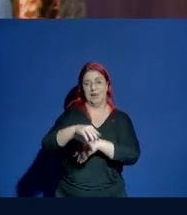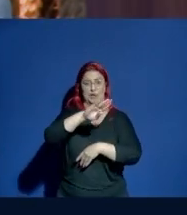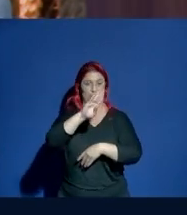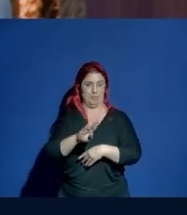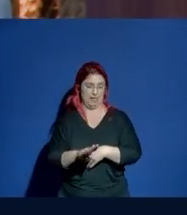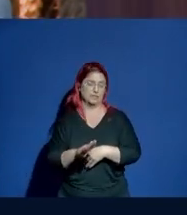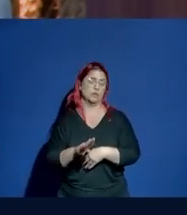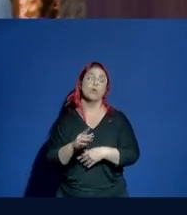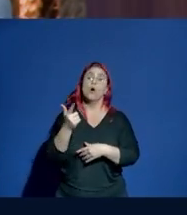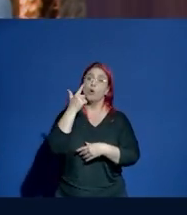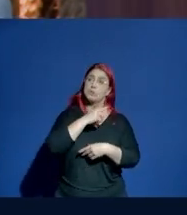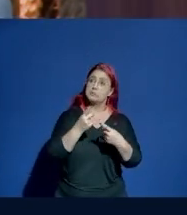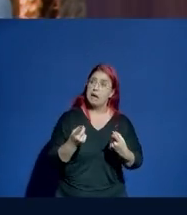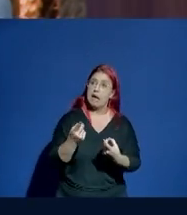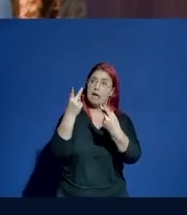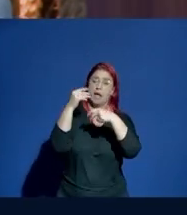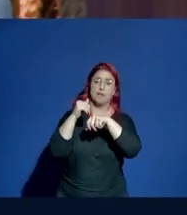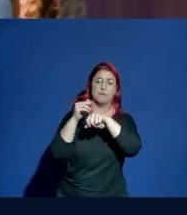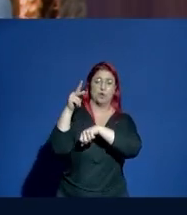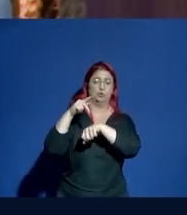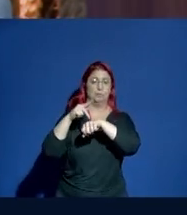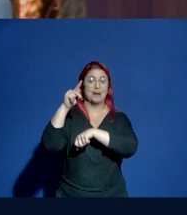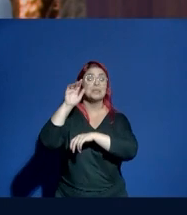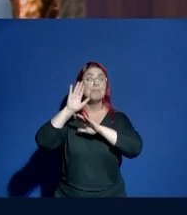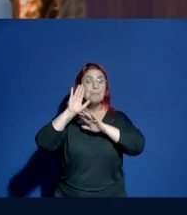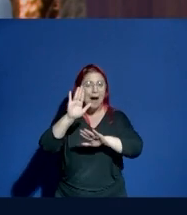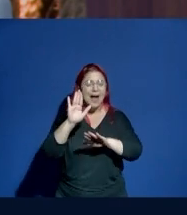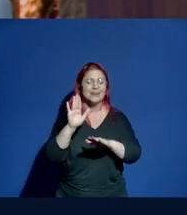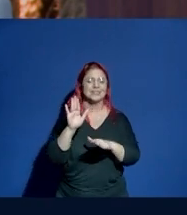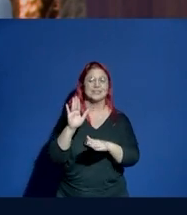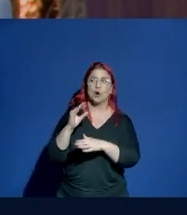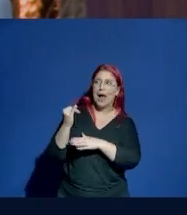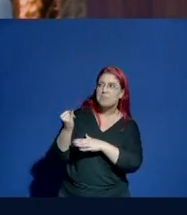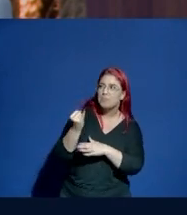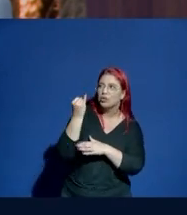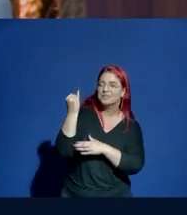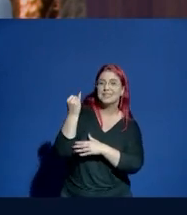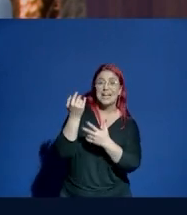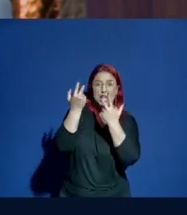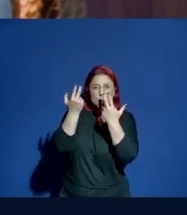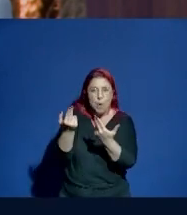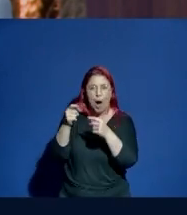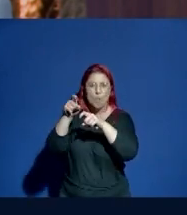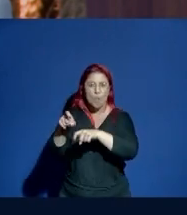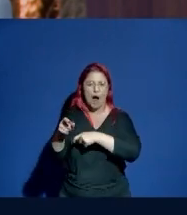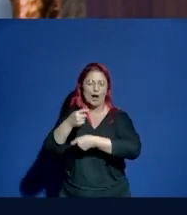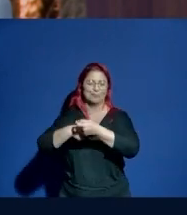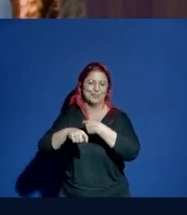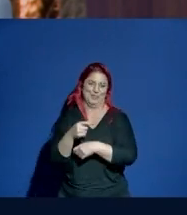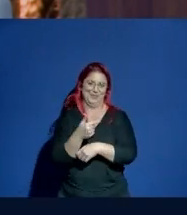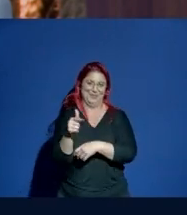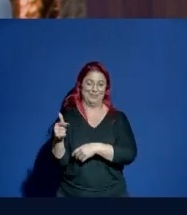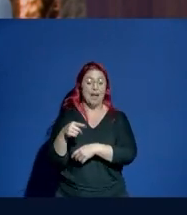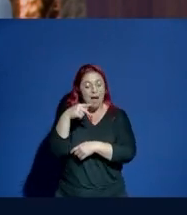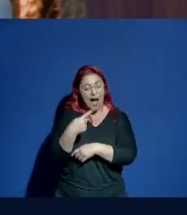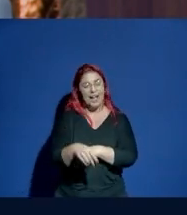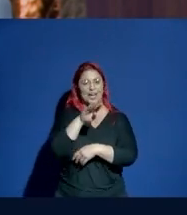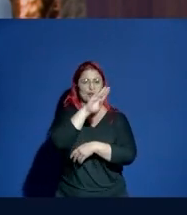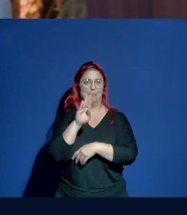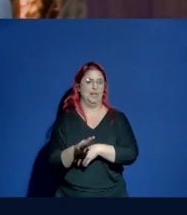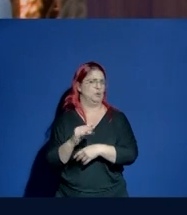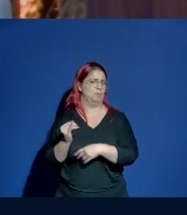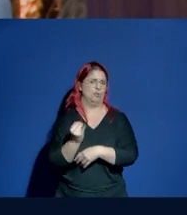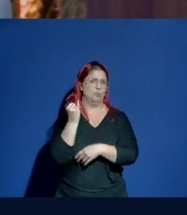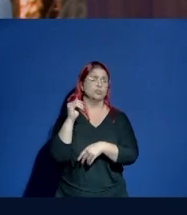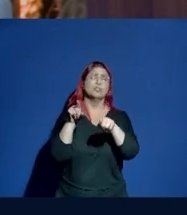país que consegue exportar Mas nenhum deles tem a dimensão e a importância que o Agro brasileiro tem dentro do nosso país e para